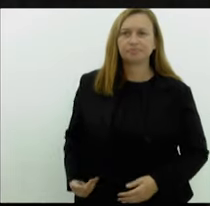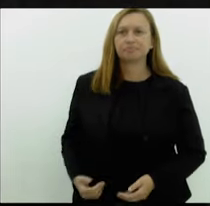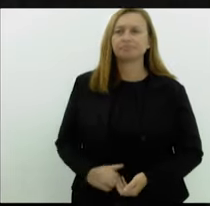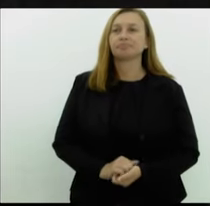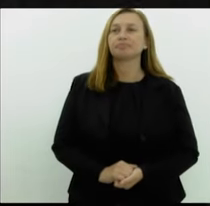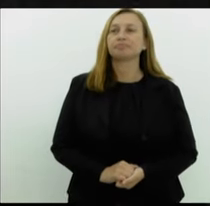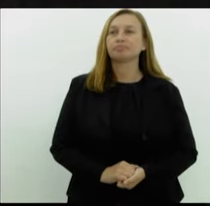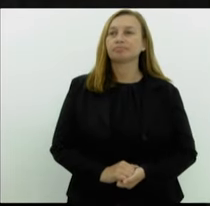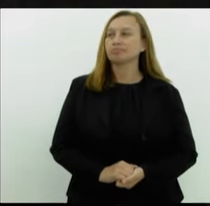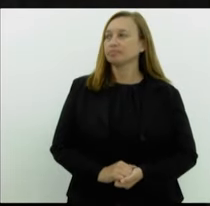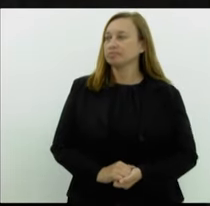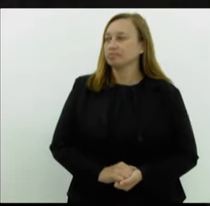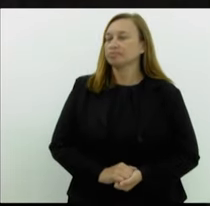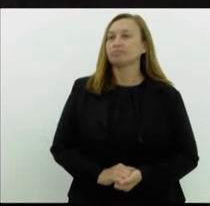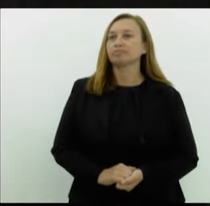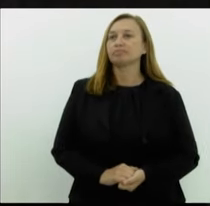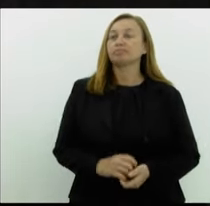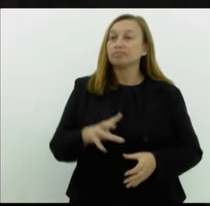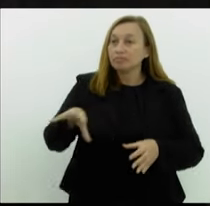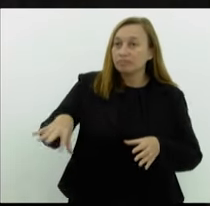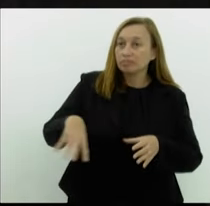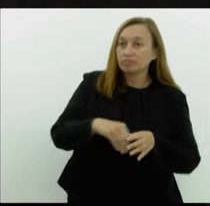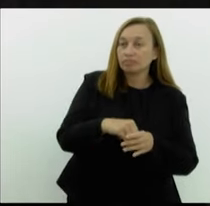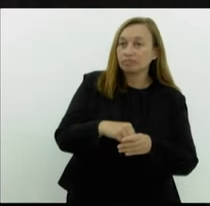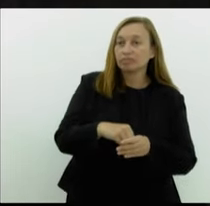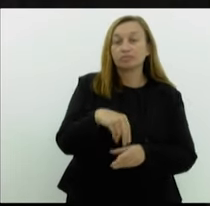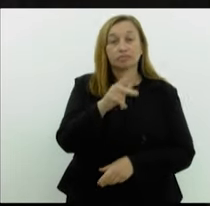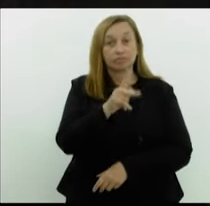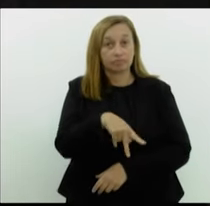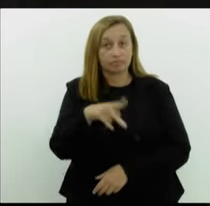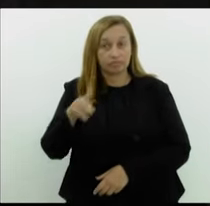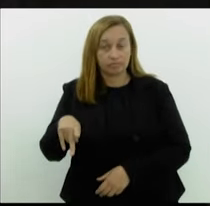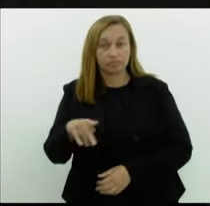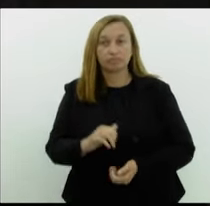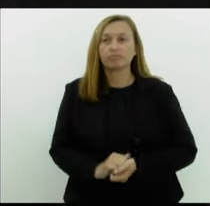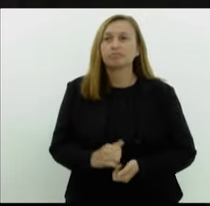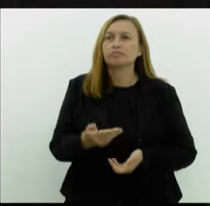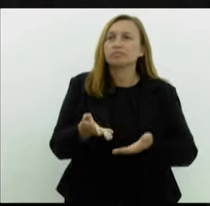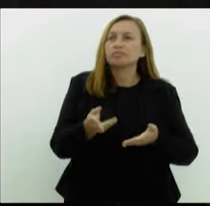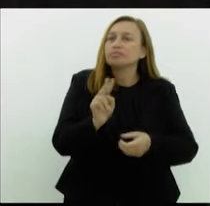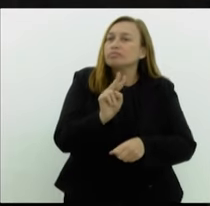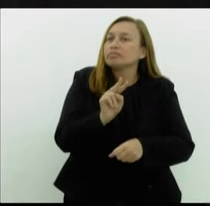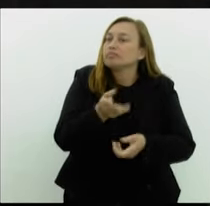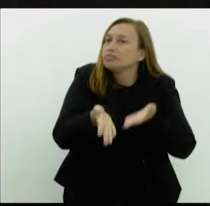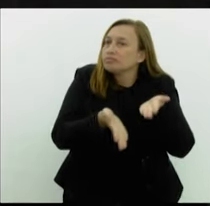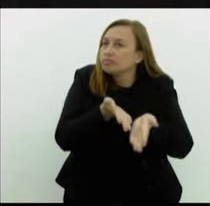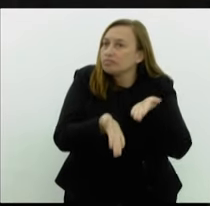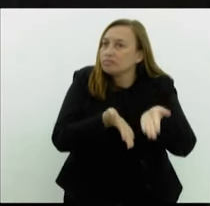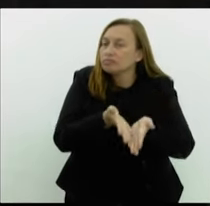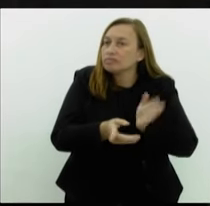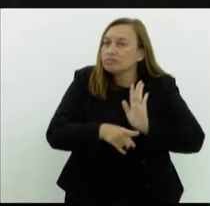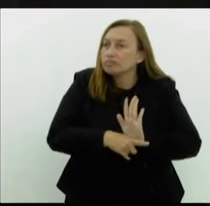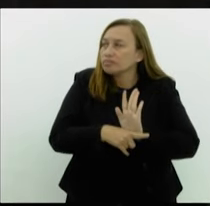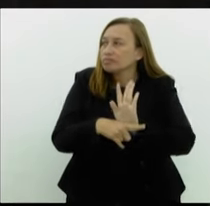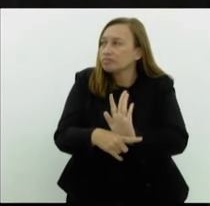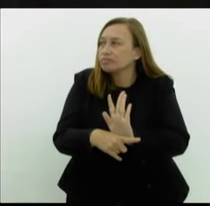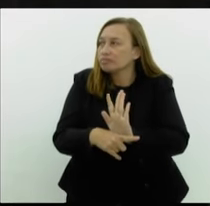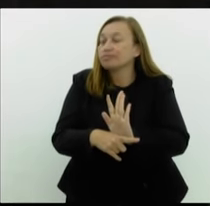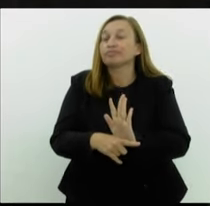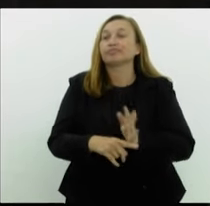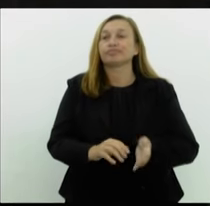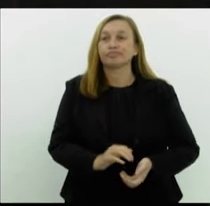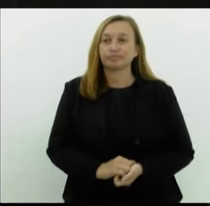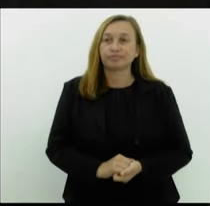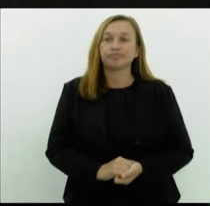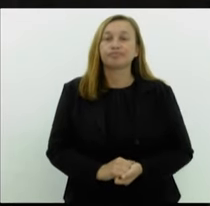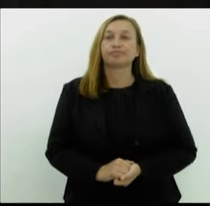próximo concurso, incluindo o professor que vai cuidar, que vai ajudar as nossas crianças com